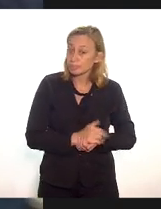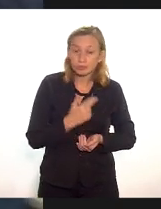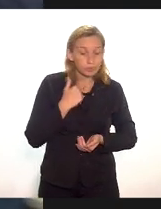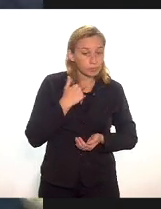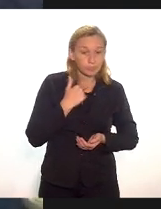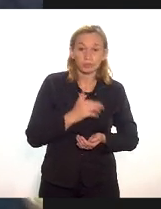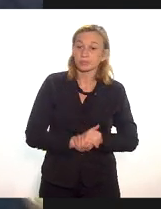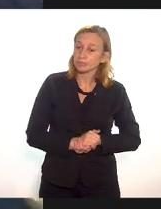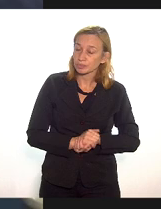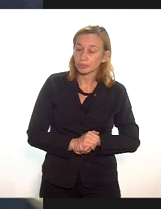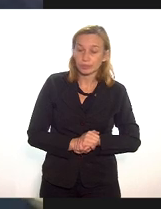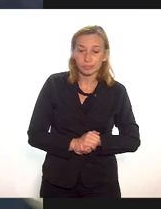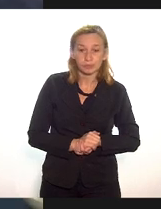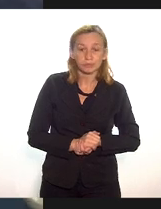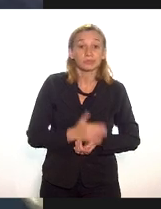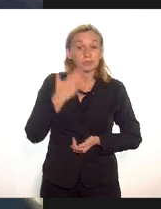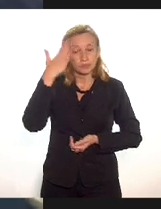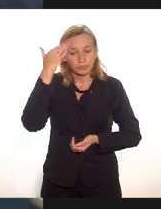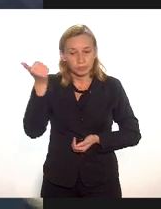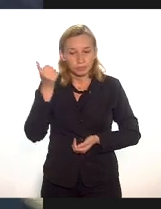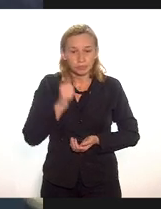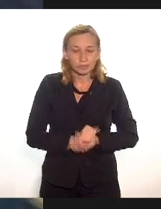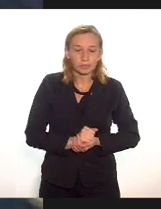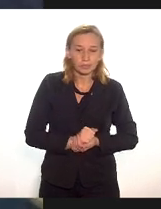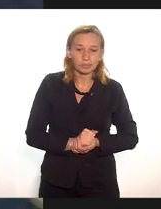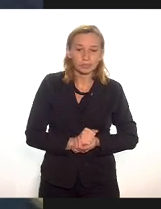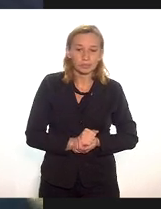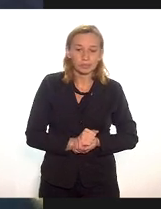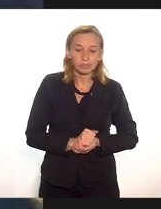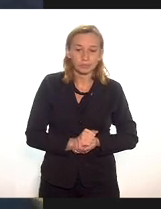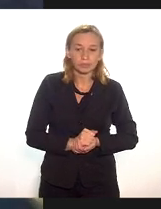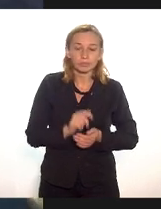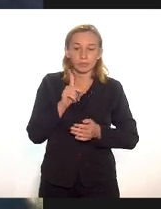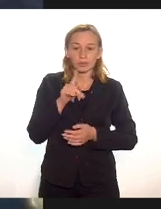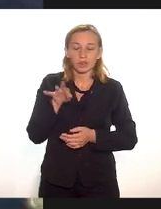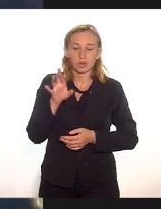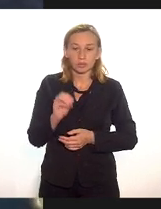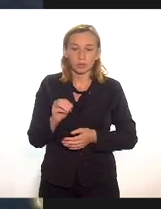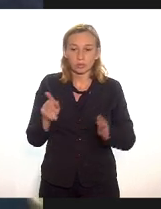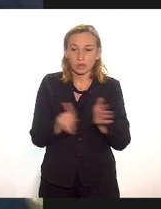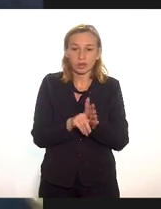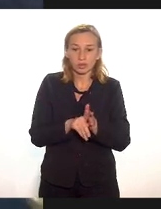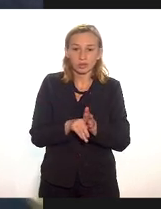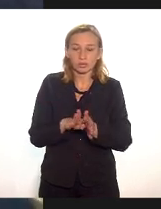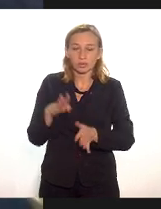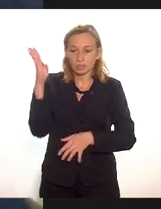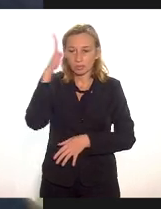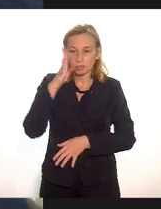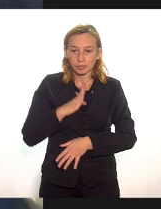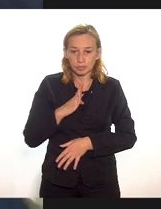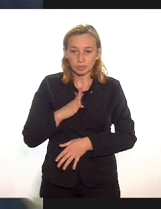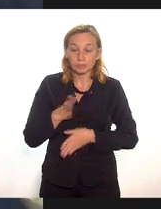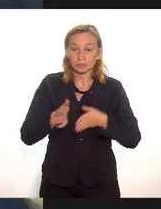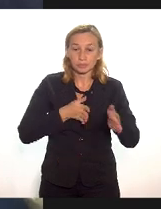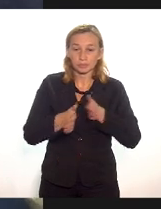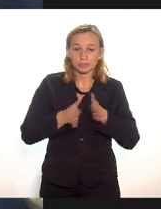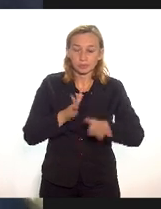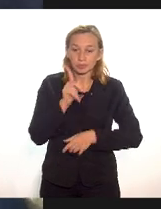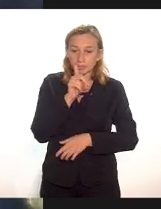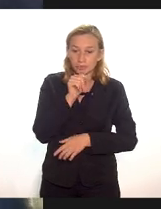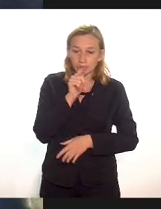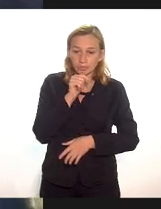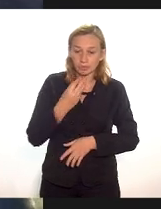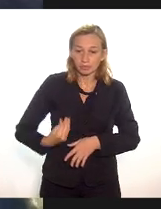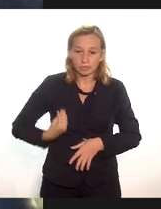responsabilidade de saber que esse é um patrimônio do Brasil, visto o acesso à água como um bem